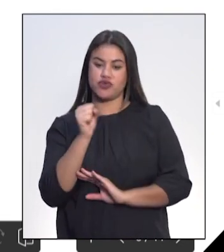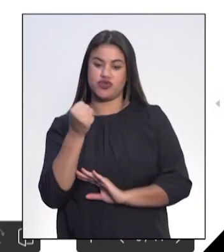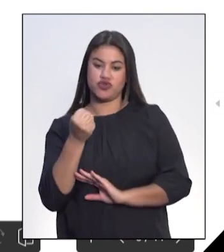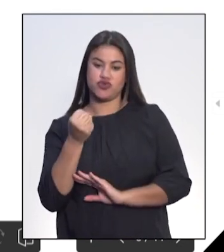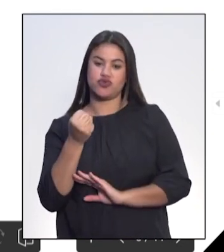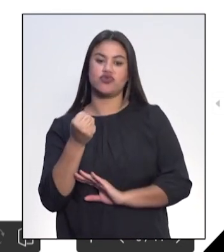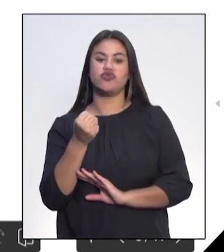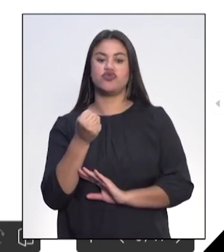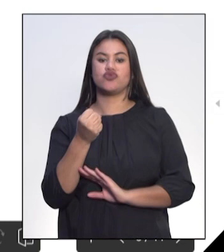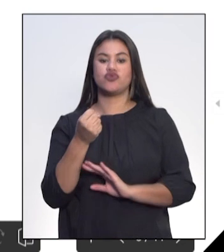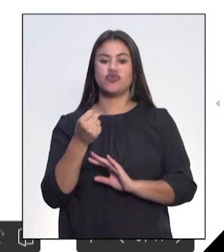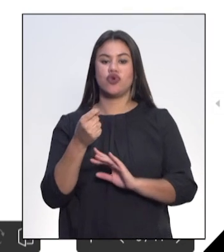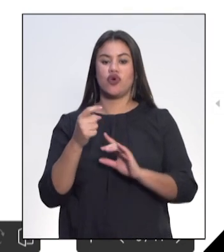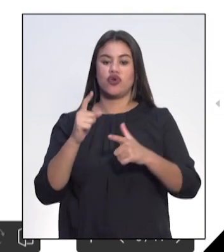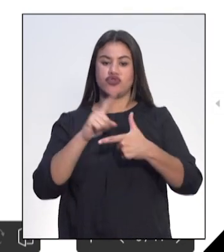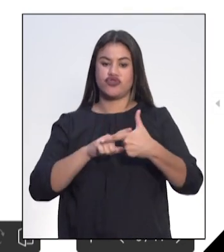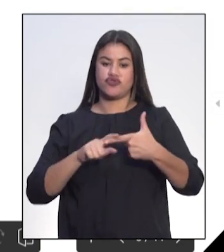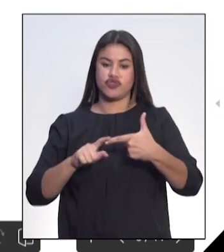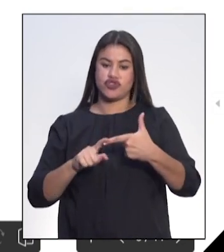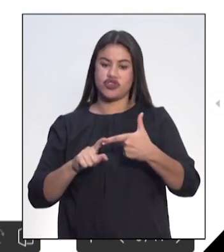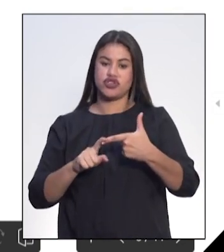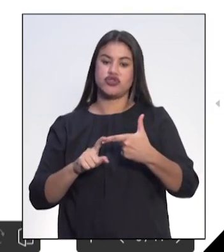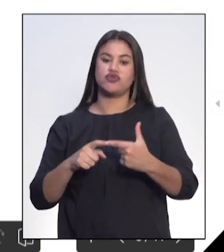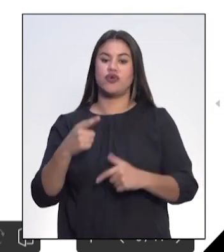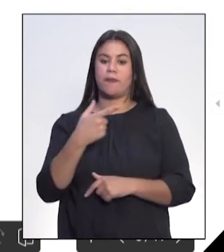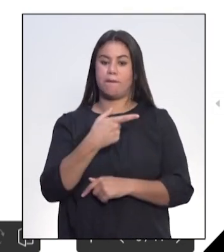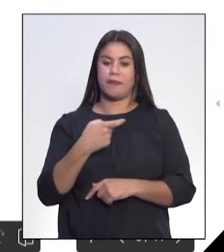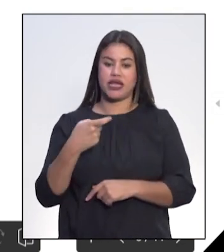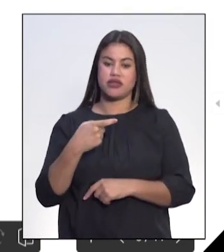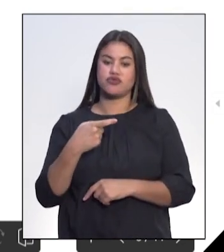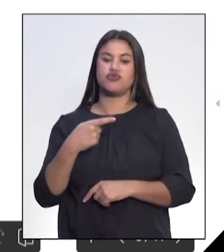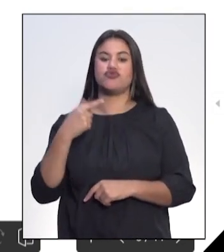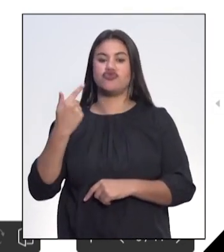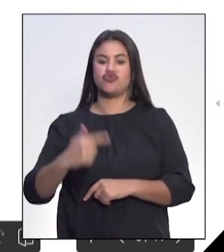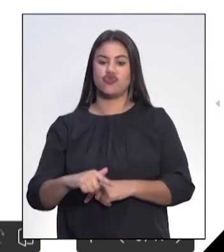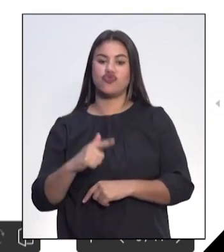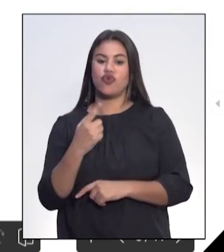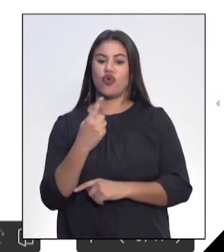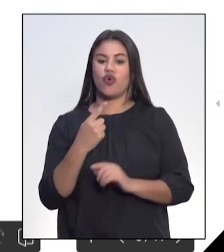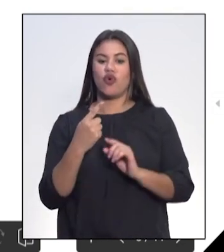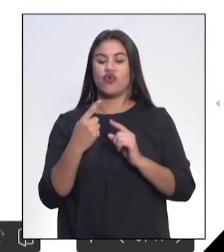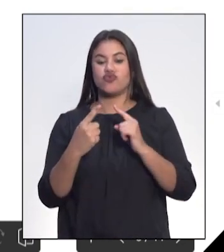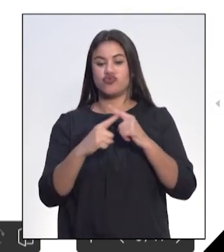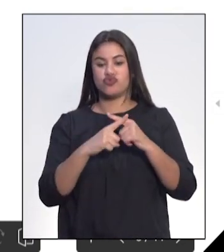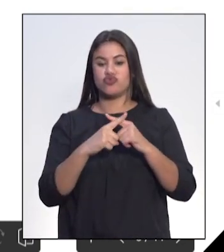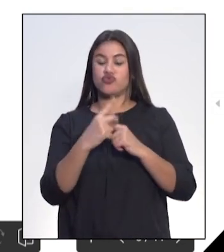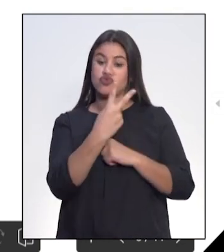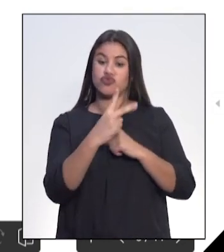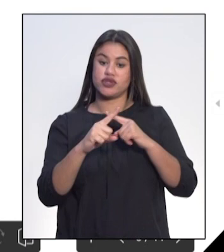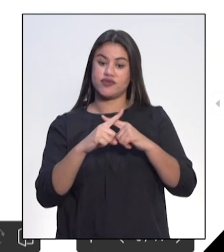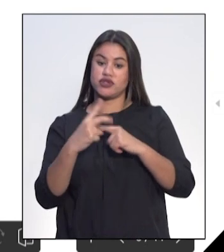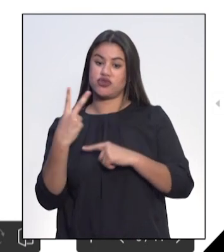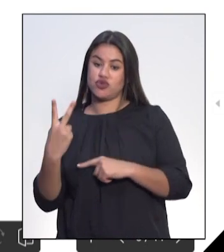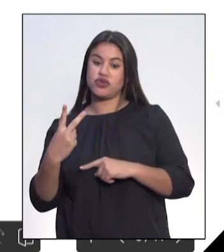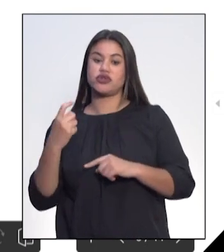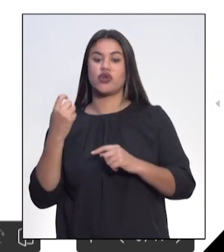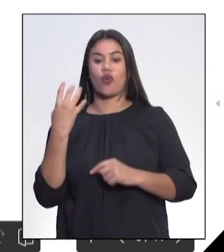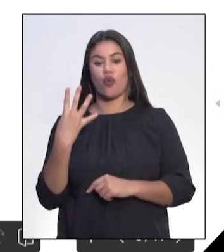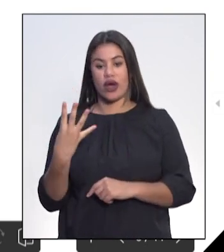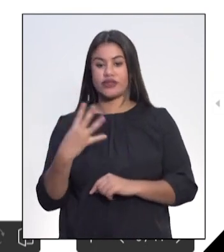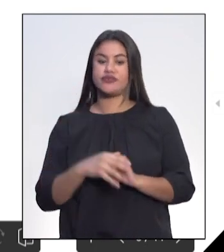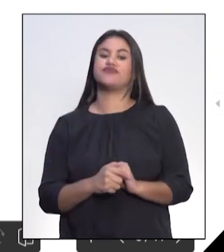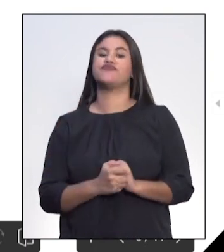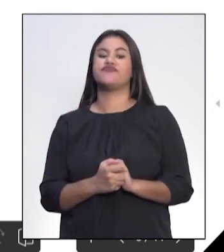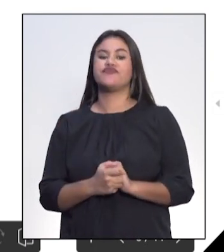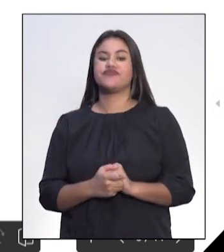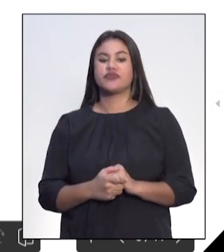dividido, multiplicação, sinais diferentes, menos, 2 vezes 2, 4. Divisão, sinais iguais, mais, é